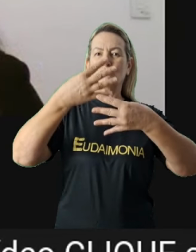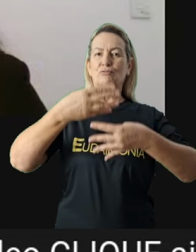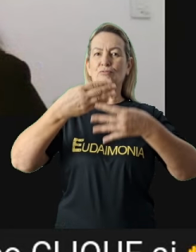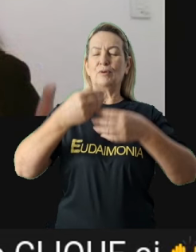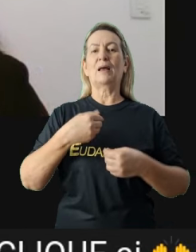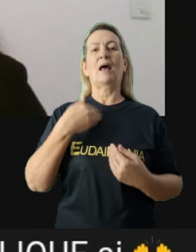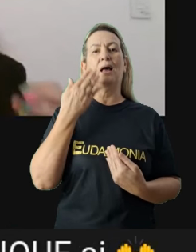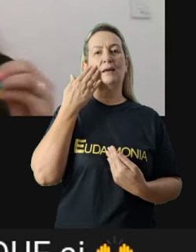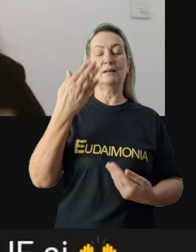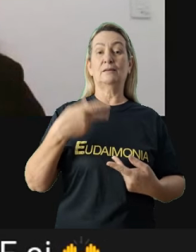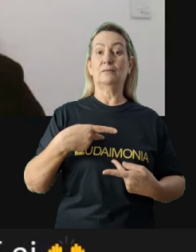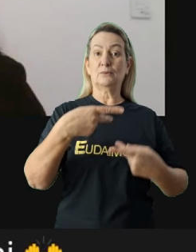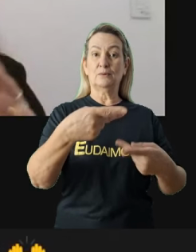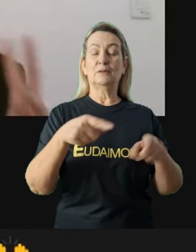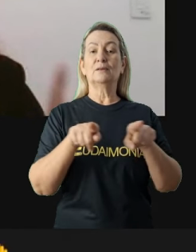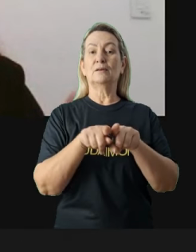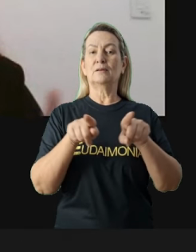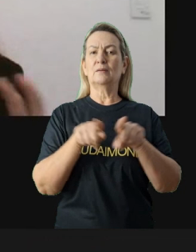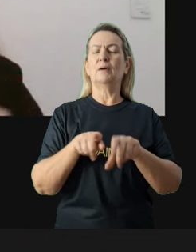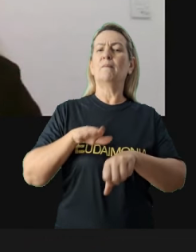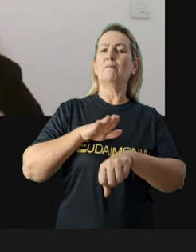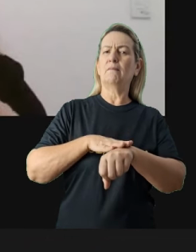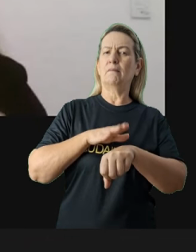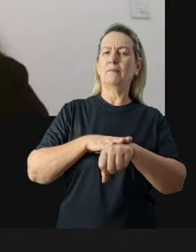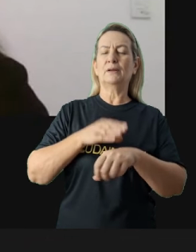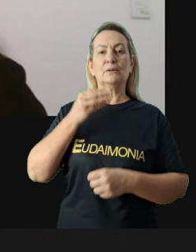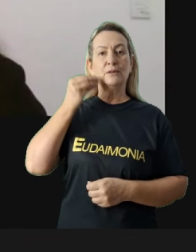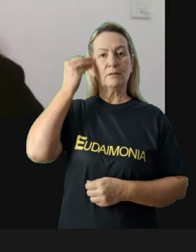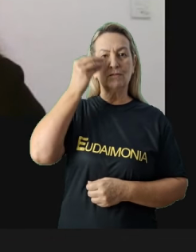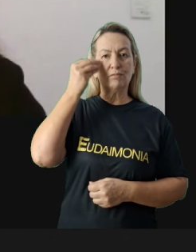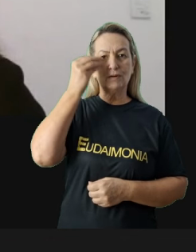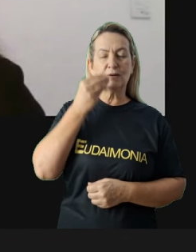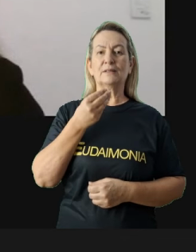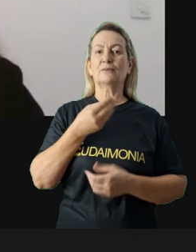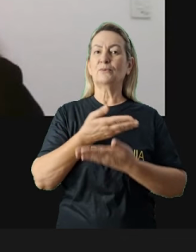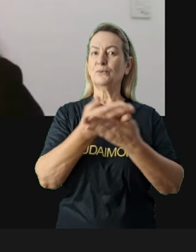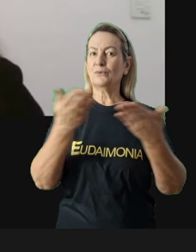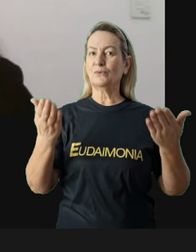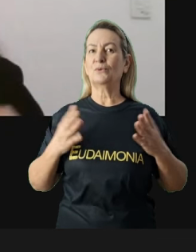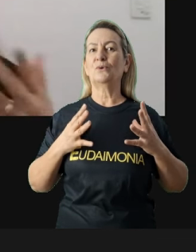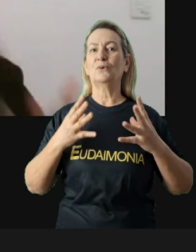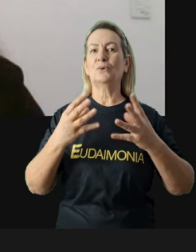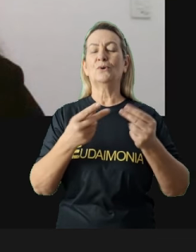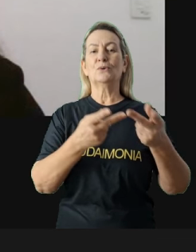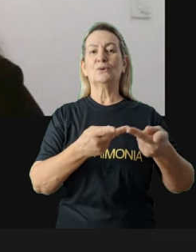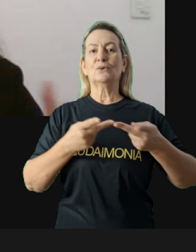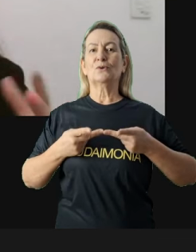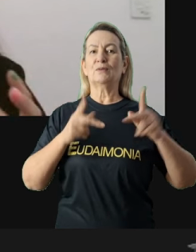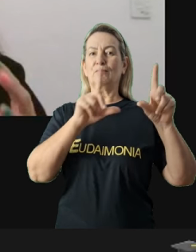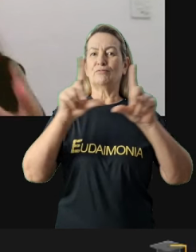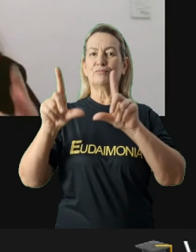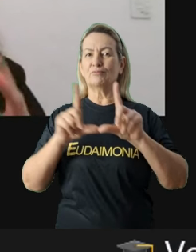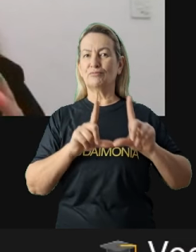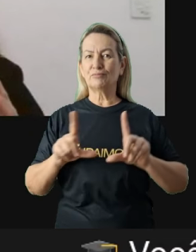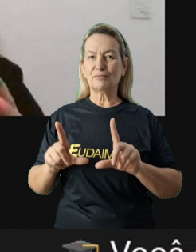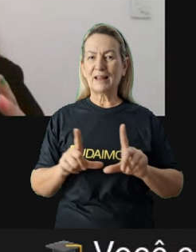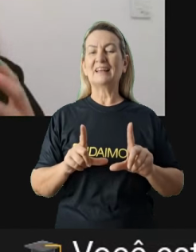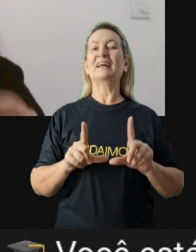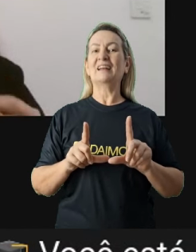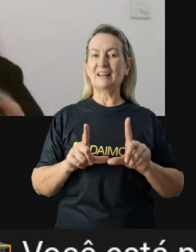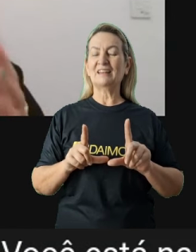acordar no sabadão para participar, para ouvir, né, para até colocar uns comentários ali. Agradeço muito, agradeço o convite, Paulo, e esse momento